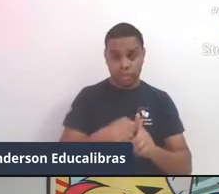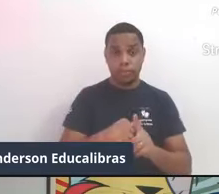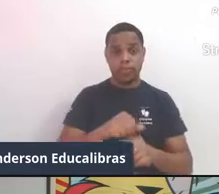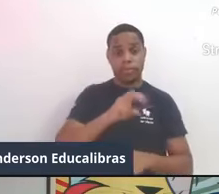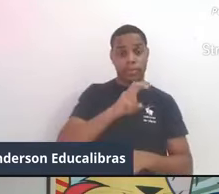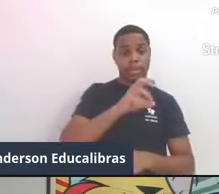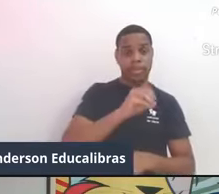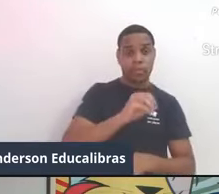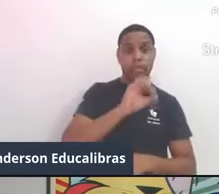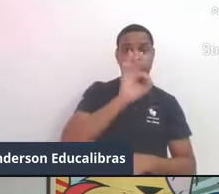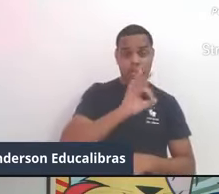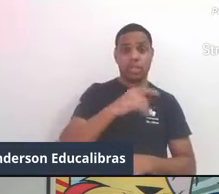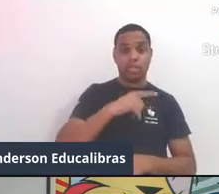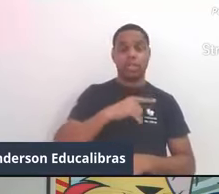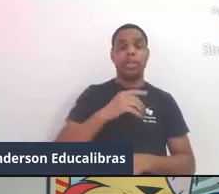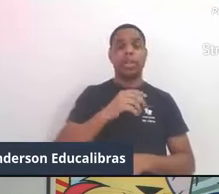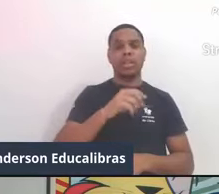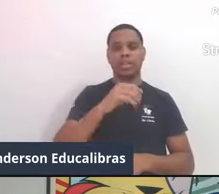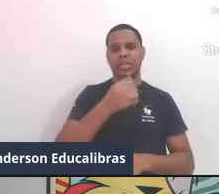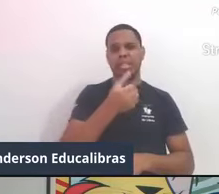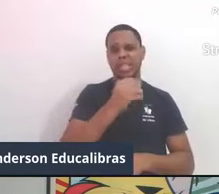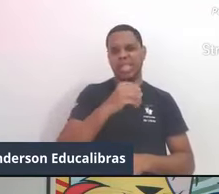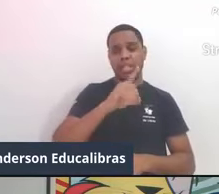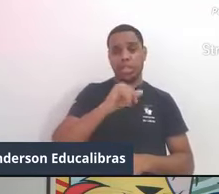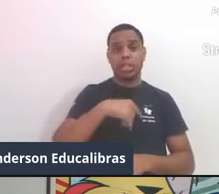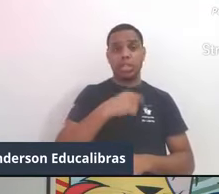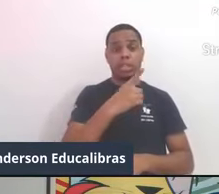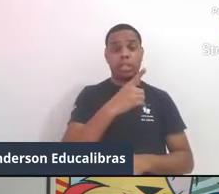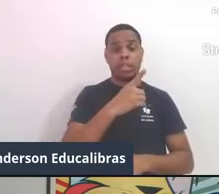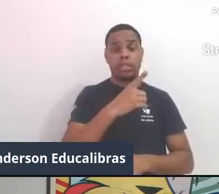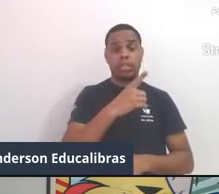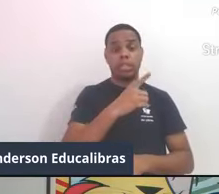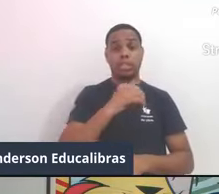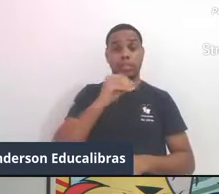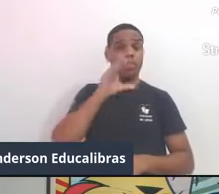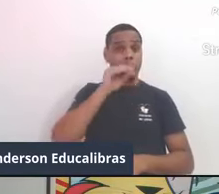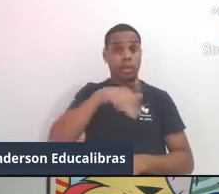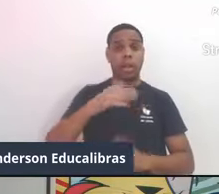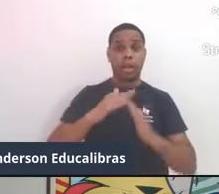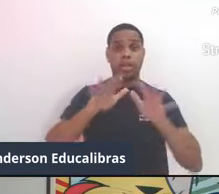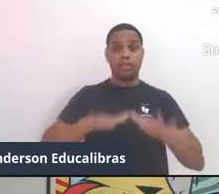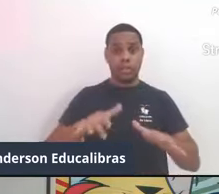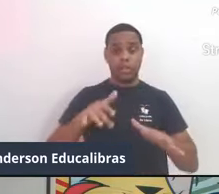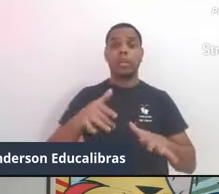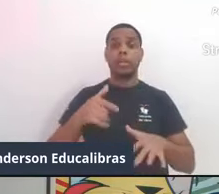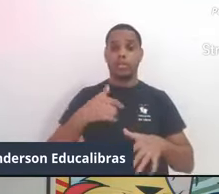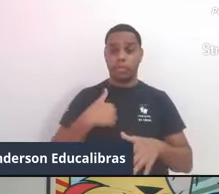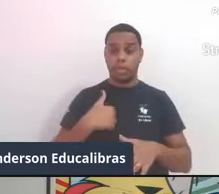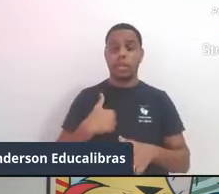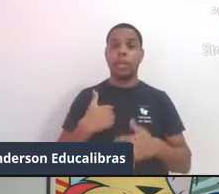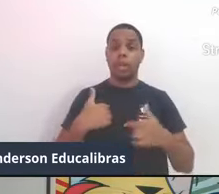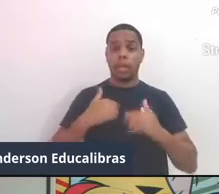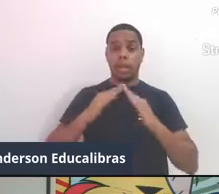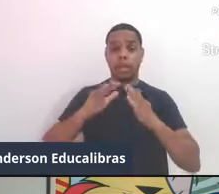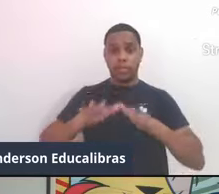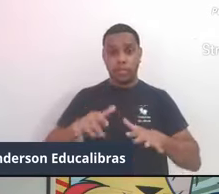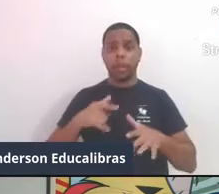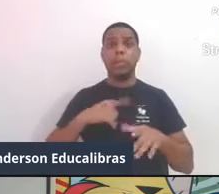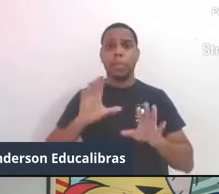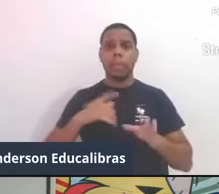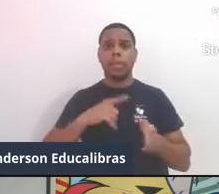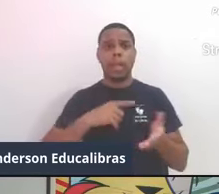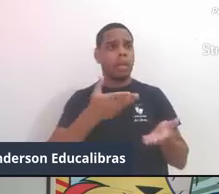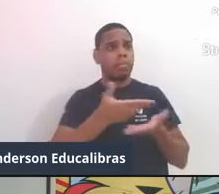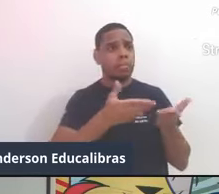100% do home office. Faz mais de 60 dias que eu não saio da minha casa. E nem por isso eu deixo de ter uma integração com os